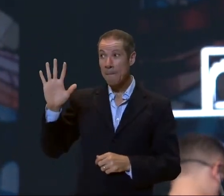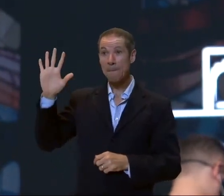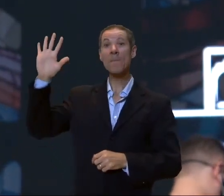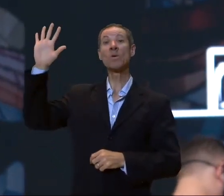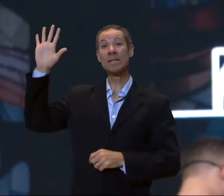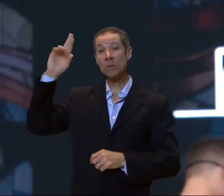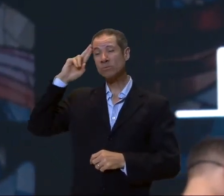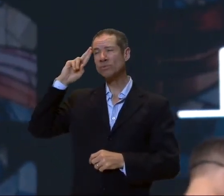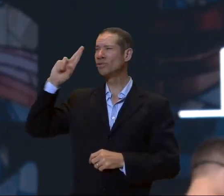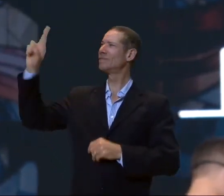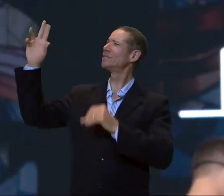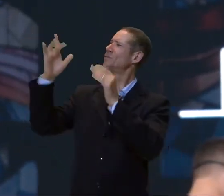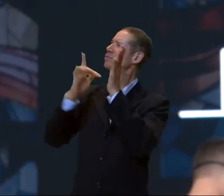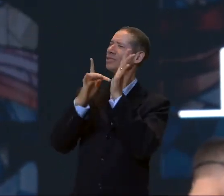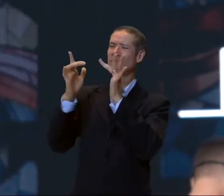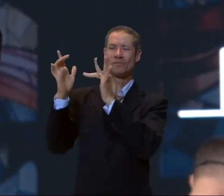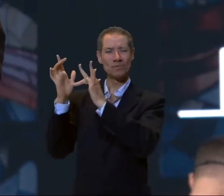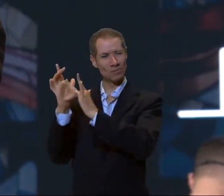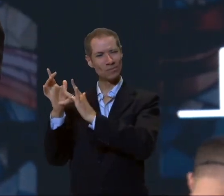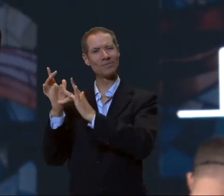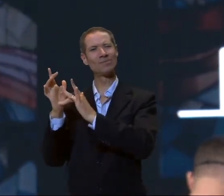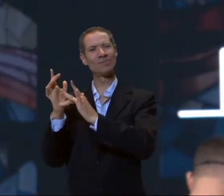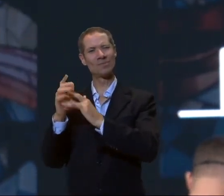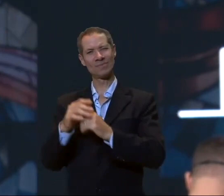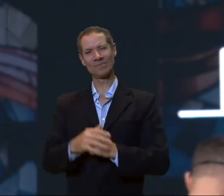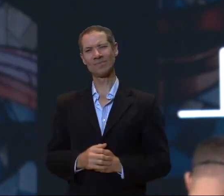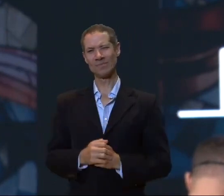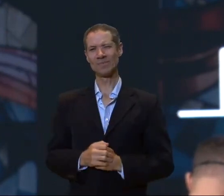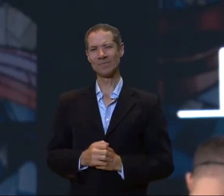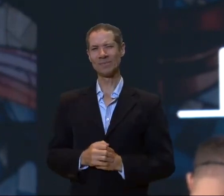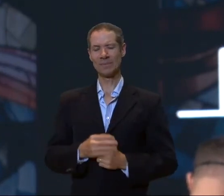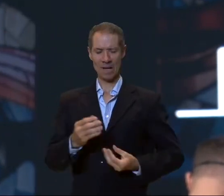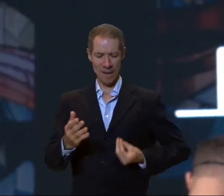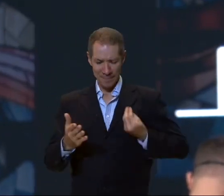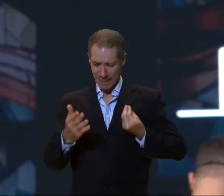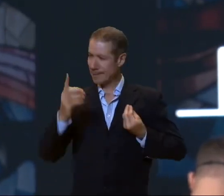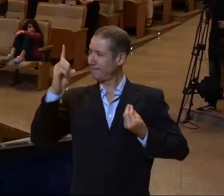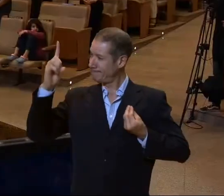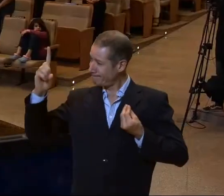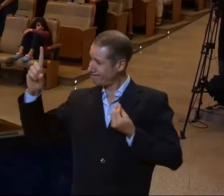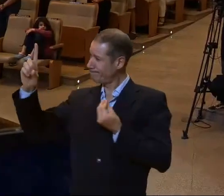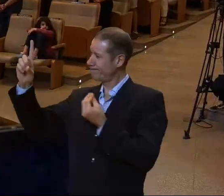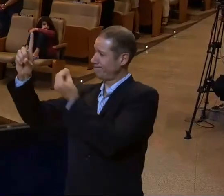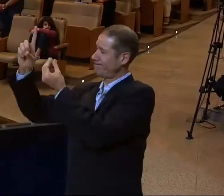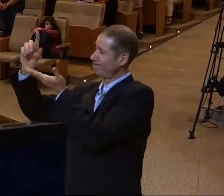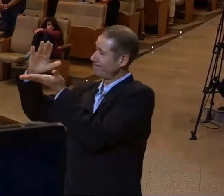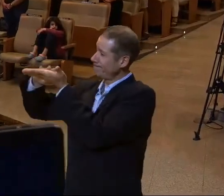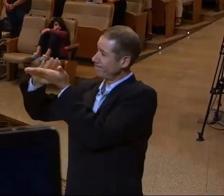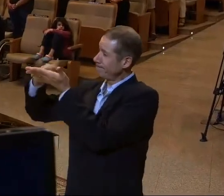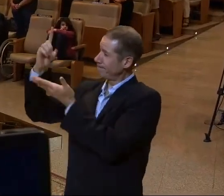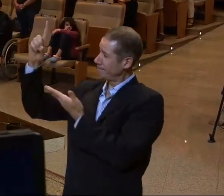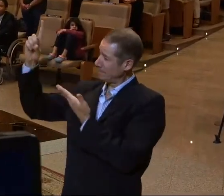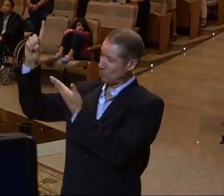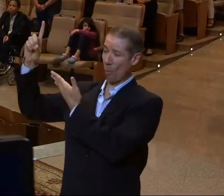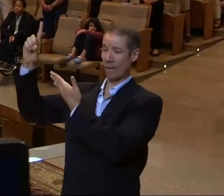assim: Senhor Jesus, eu entrego a minha vida nas tuas